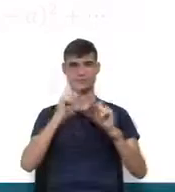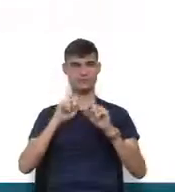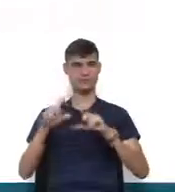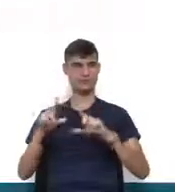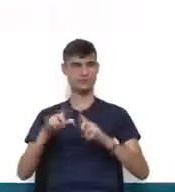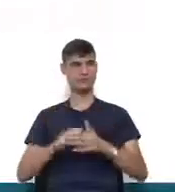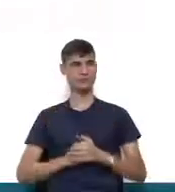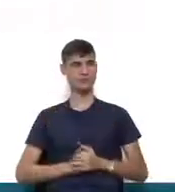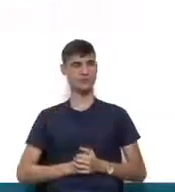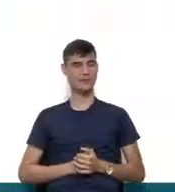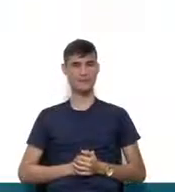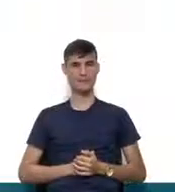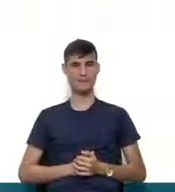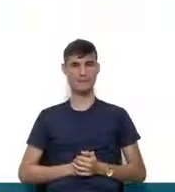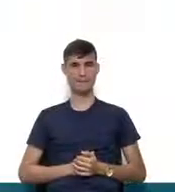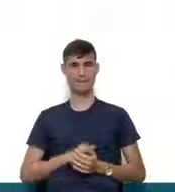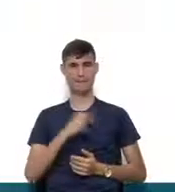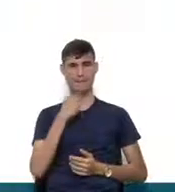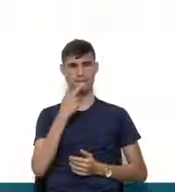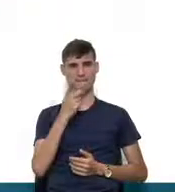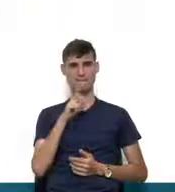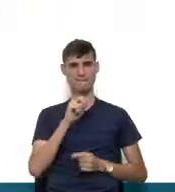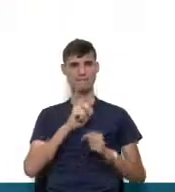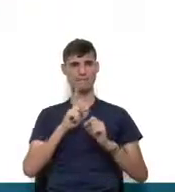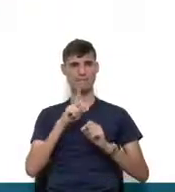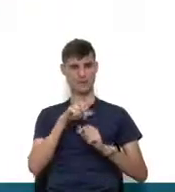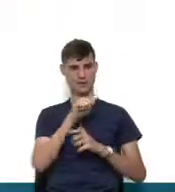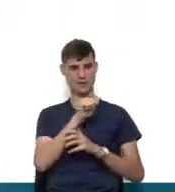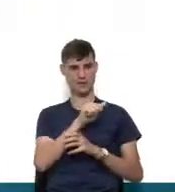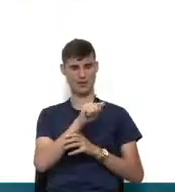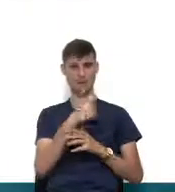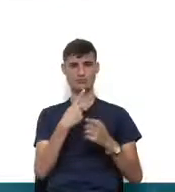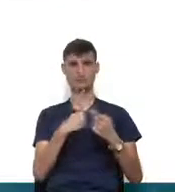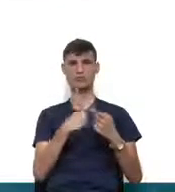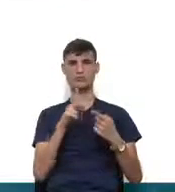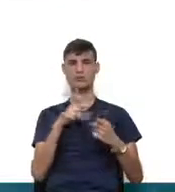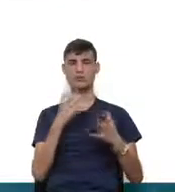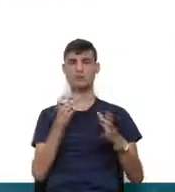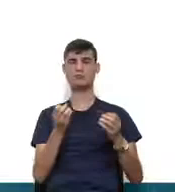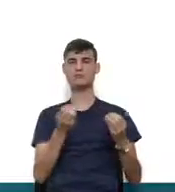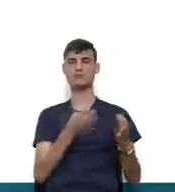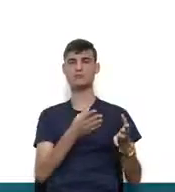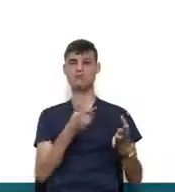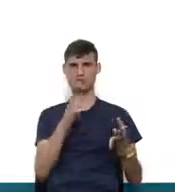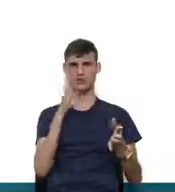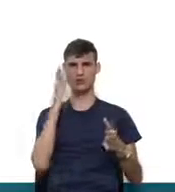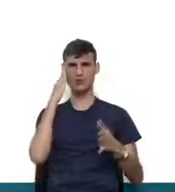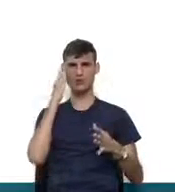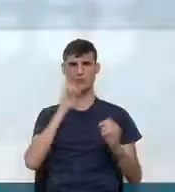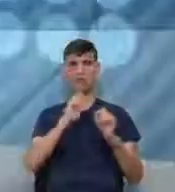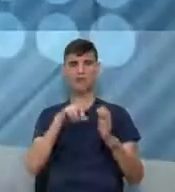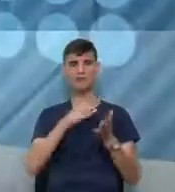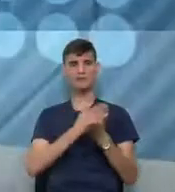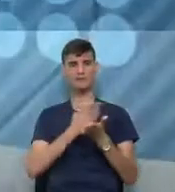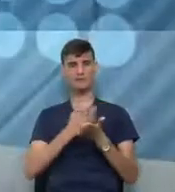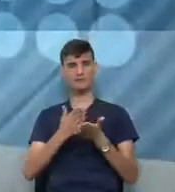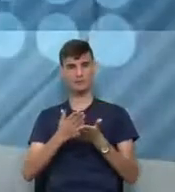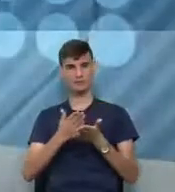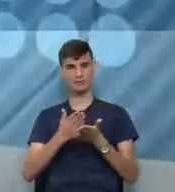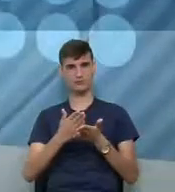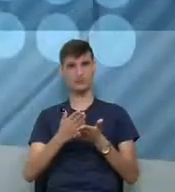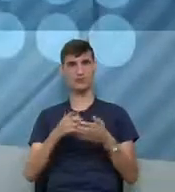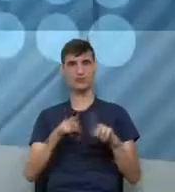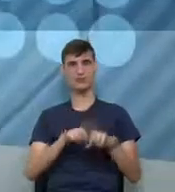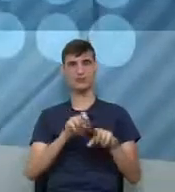tá? E quando eu falo quando ela está centrada em A, por que eu quis trazer isso? Então, você já entendeu o que é uma sequência, que